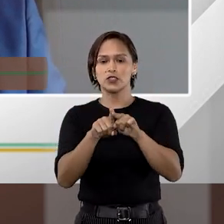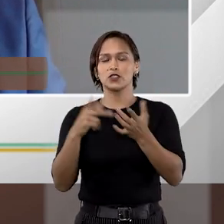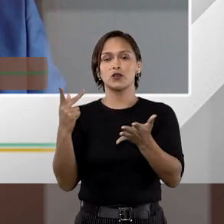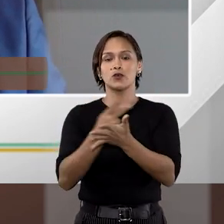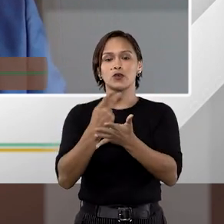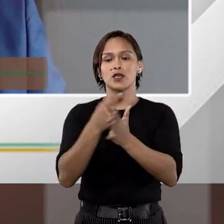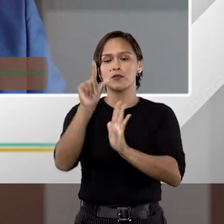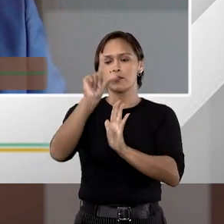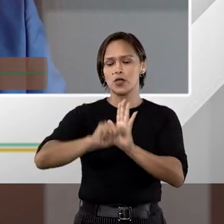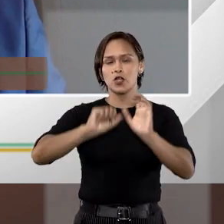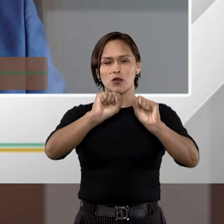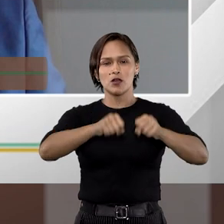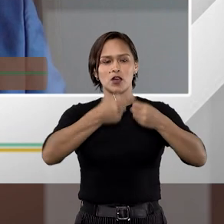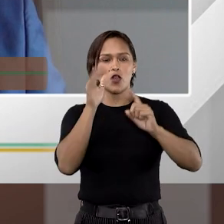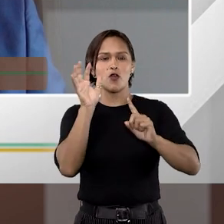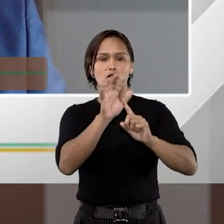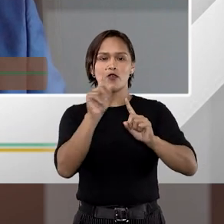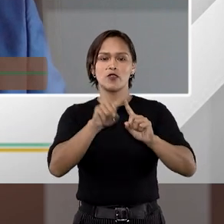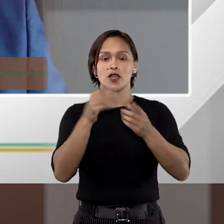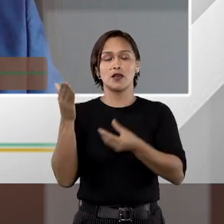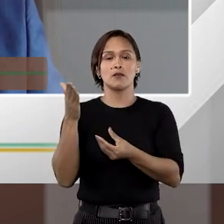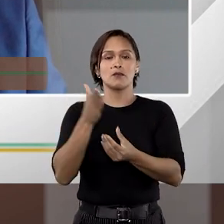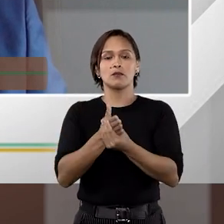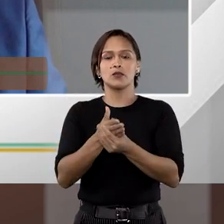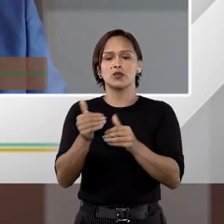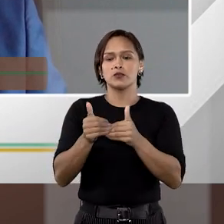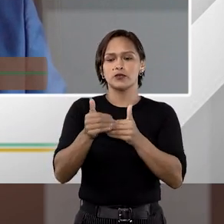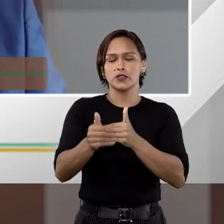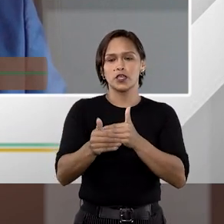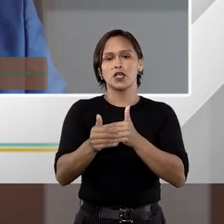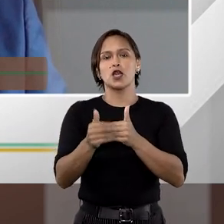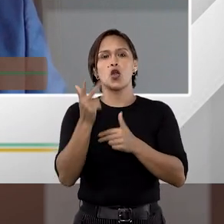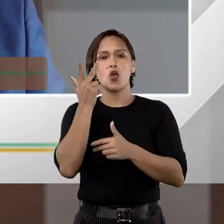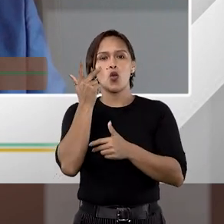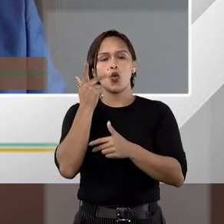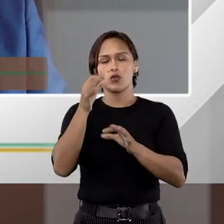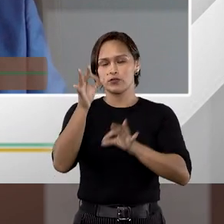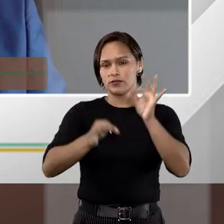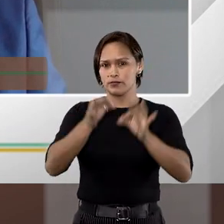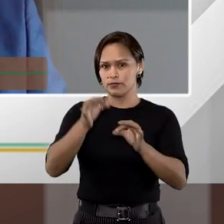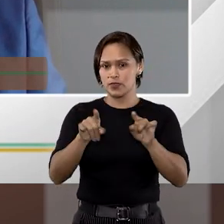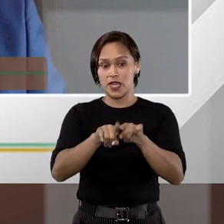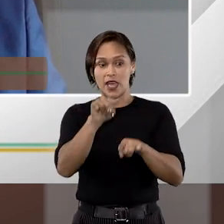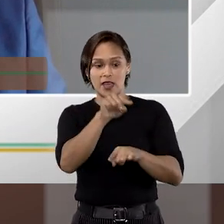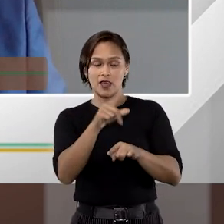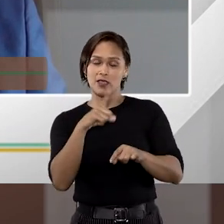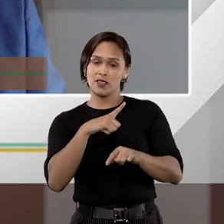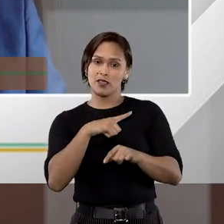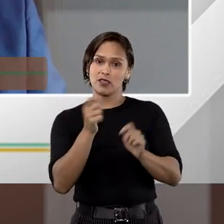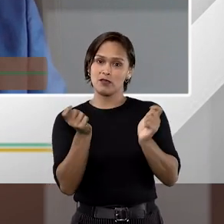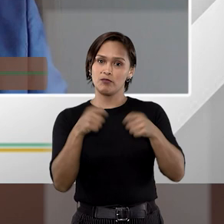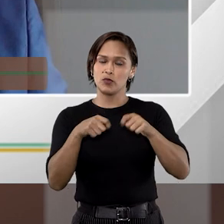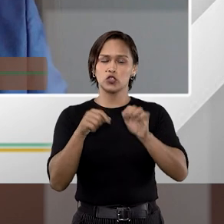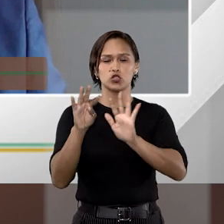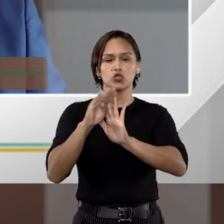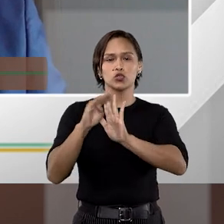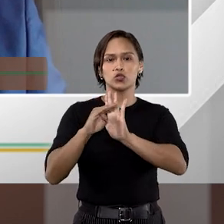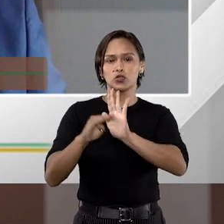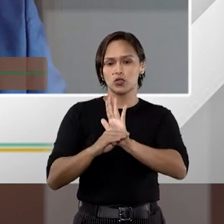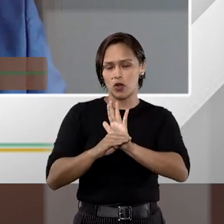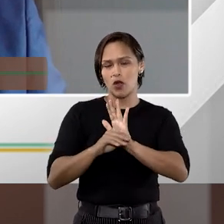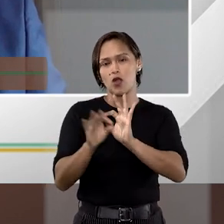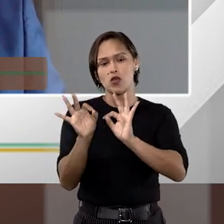as infrações de menor potencial ofensivo acabam sendo processadas perante o juízo comum este porém deverá aplicar